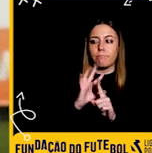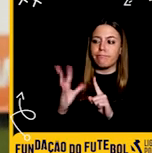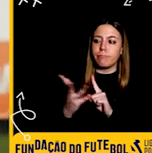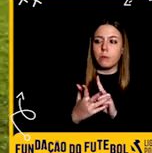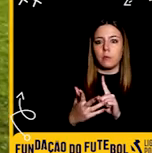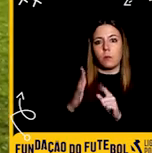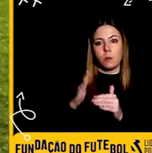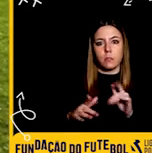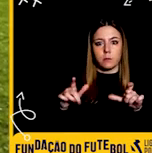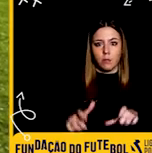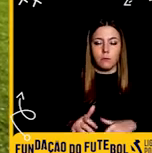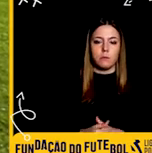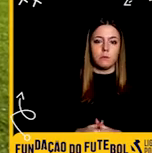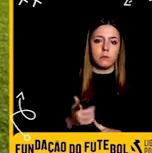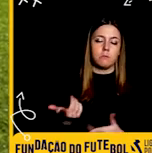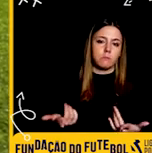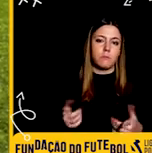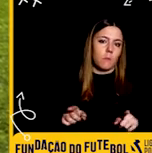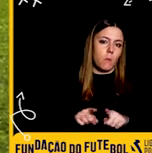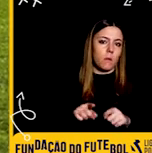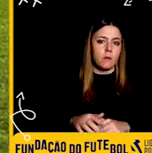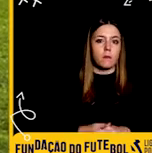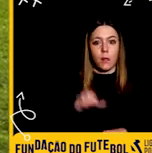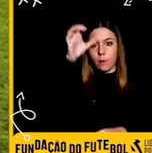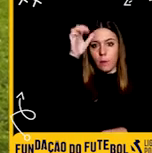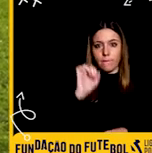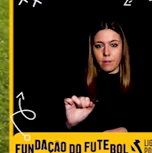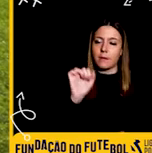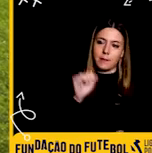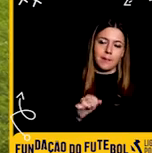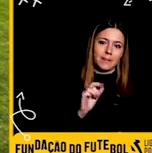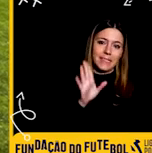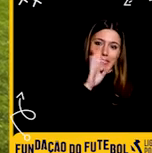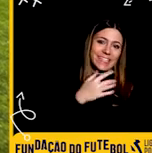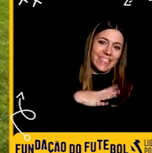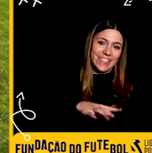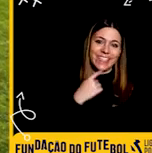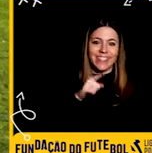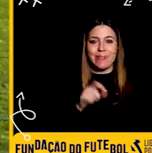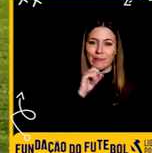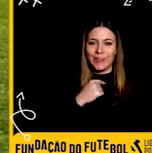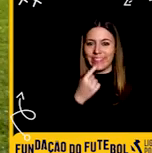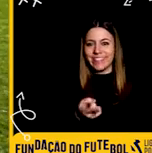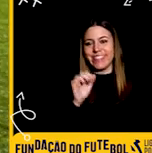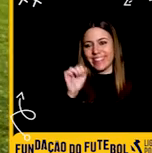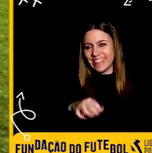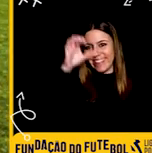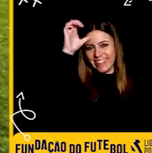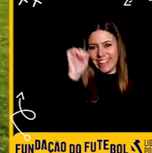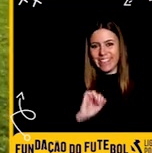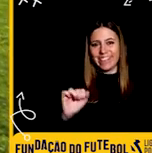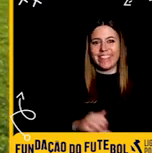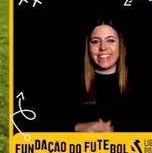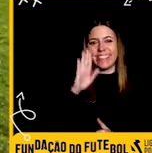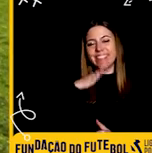campo. Acho que mais do que qualquer outra coisa acaba por ser um bocadinho isso. A tua inteligência? Exato, vá, se quiseres chamar assim. Podes dizer isso e não ser